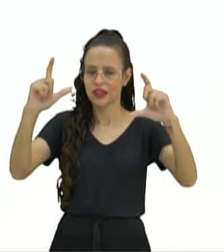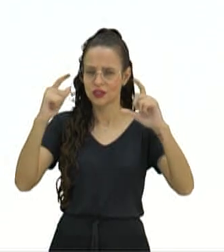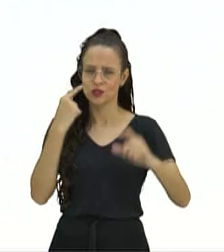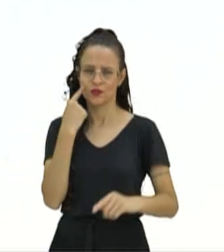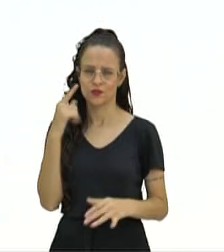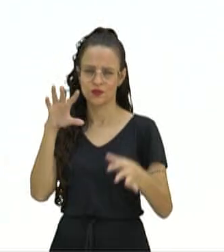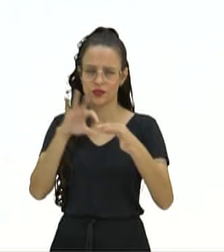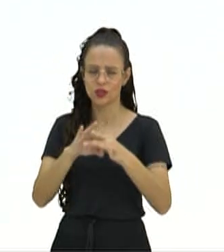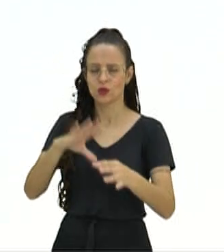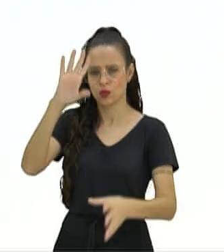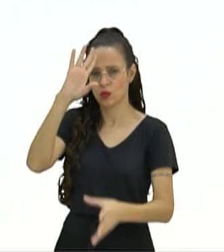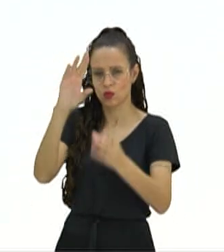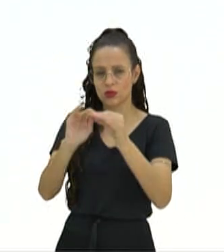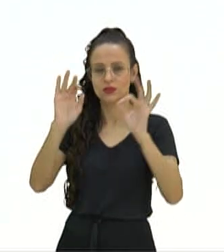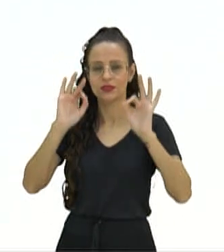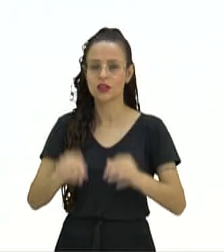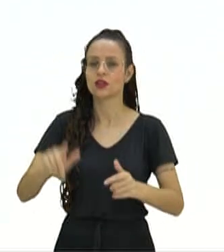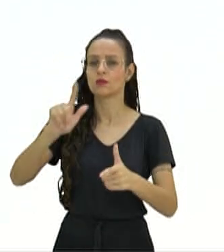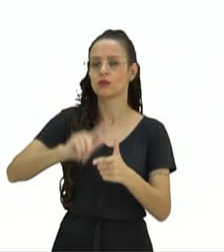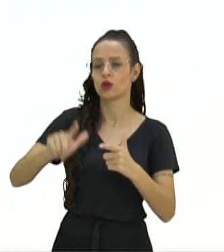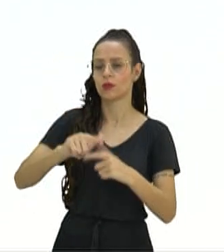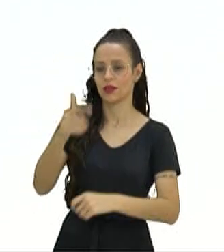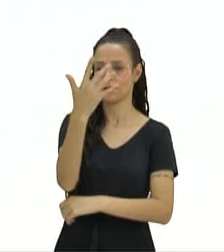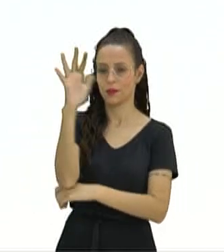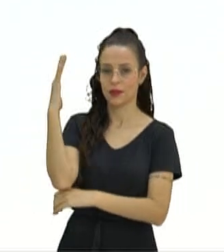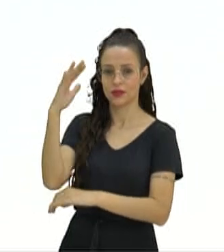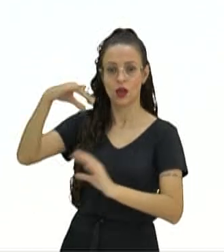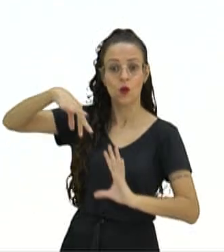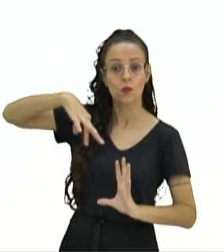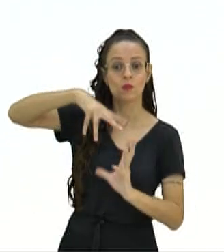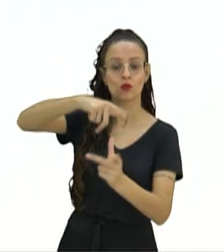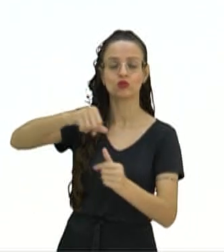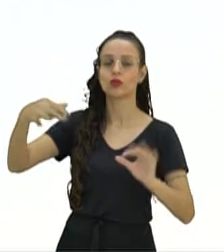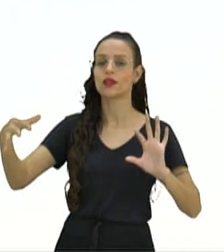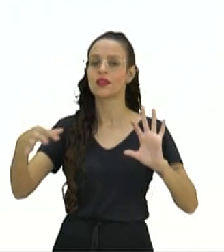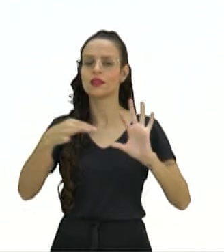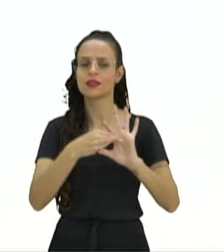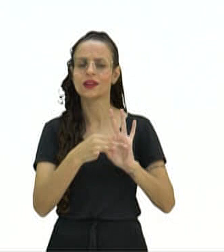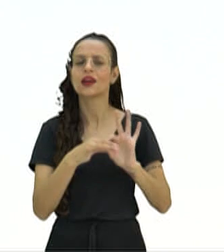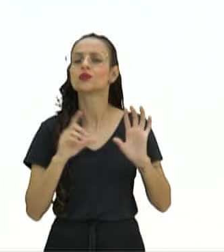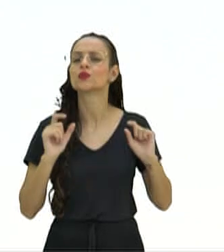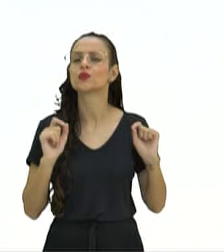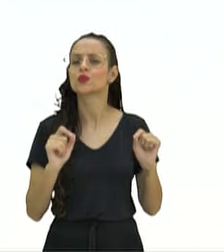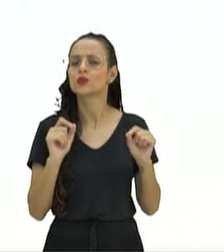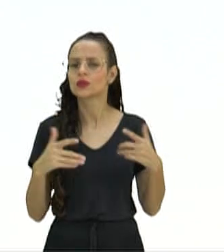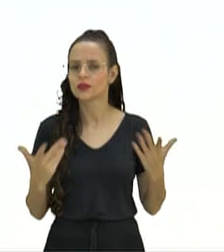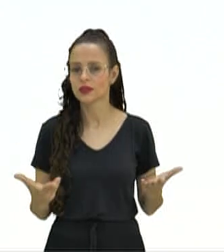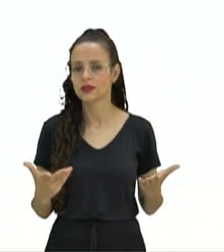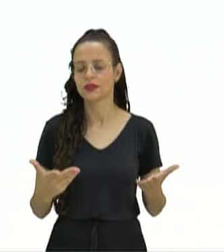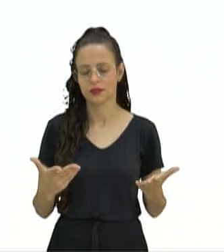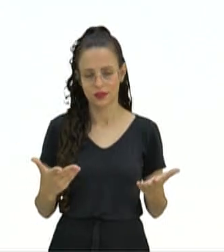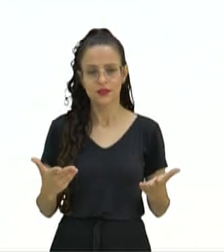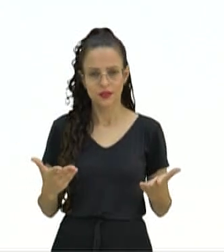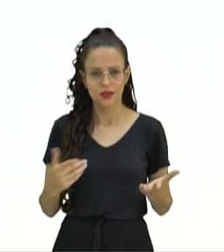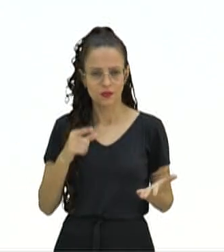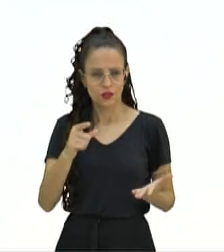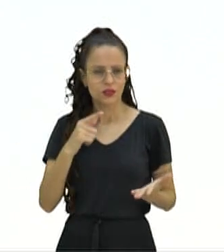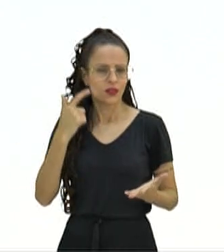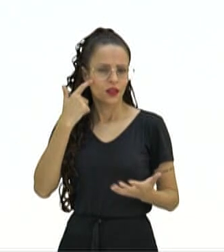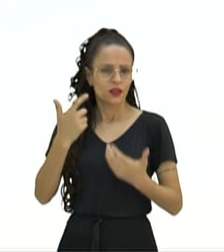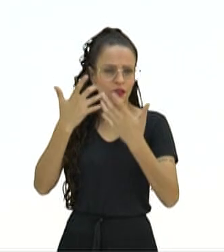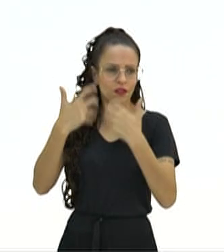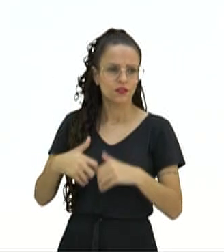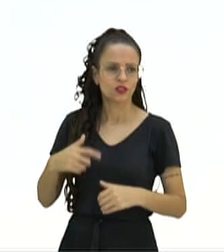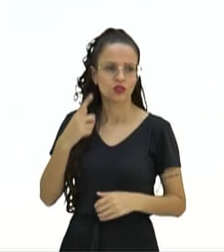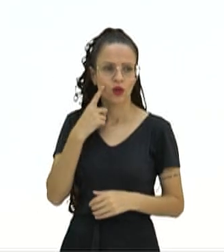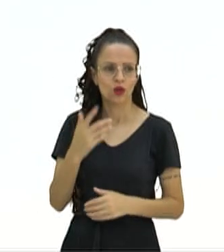podemos concluir corretamente que os problemas ambientais globais estão ligados a quê? Então, refletindo nesse sentido,